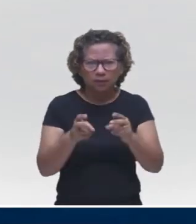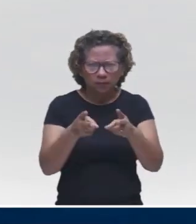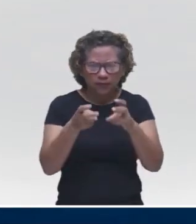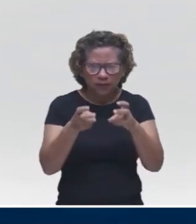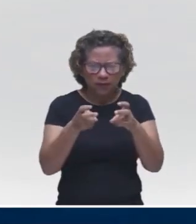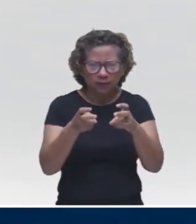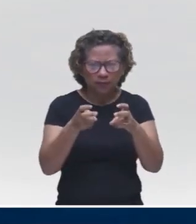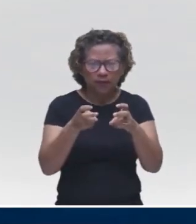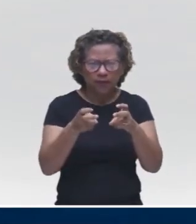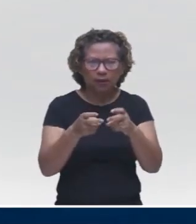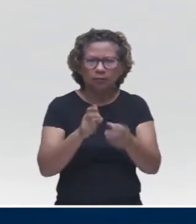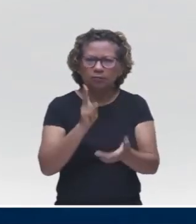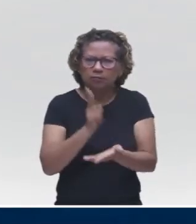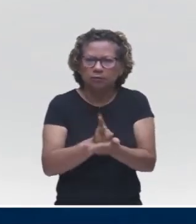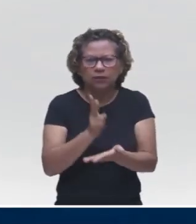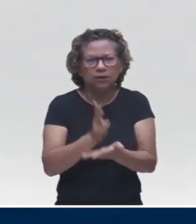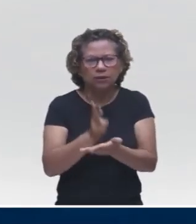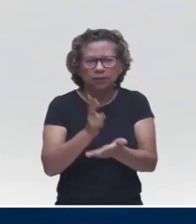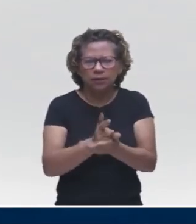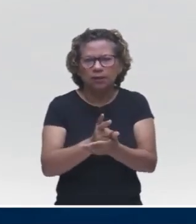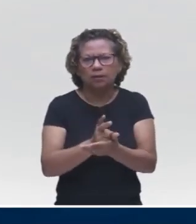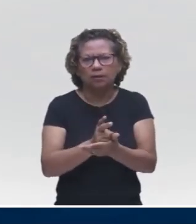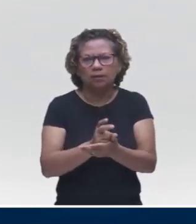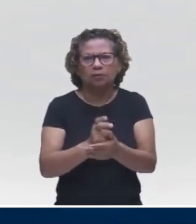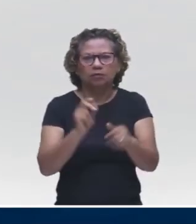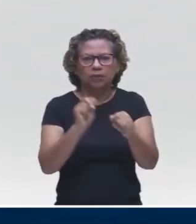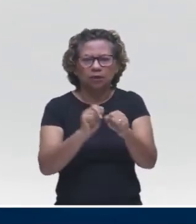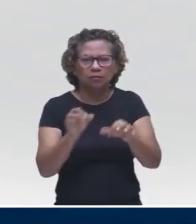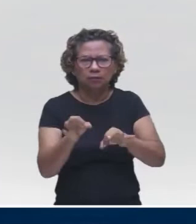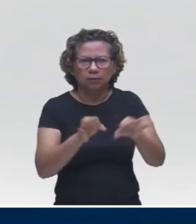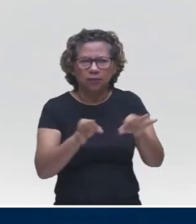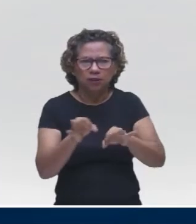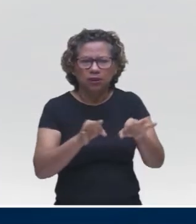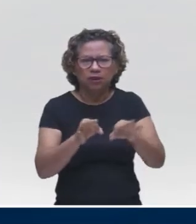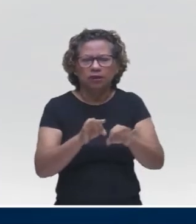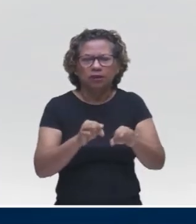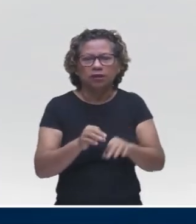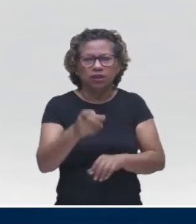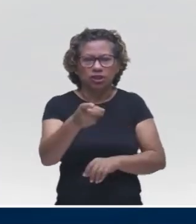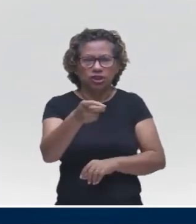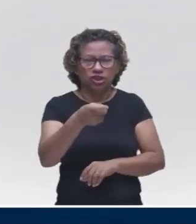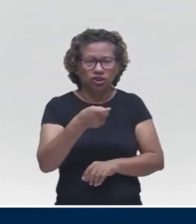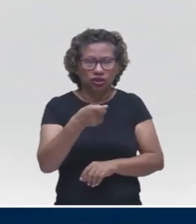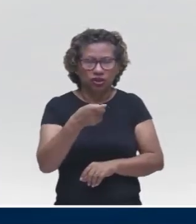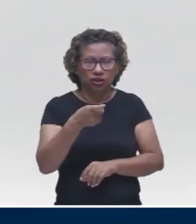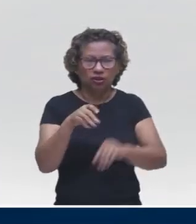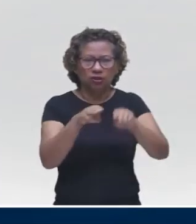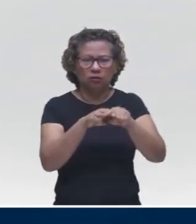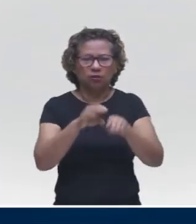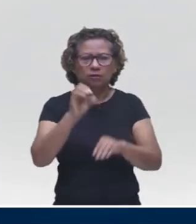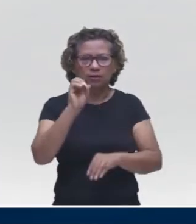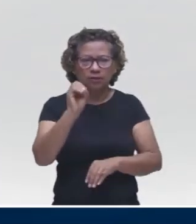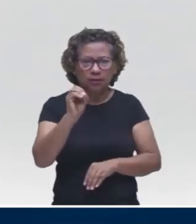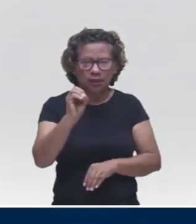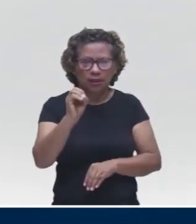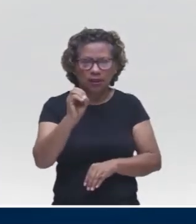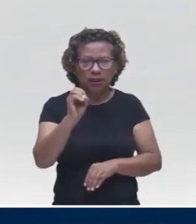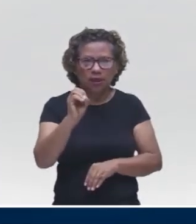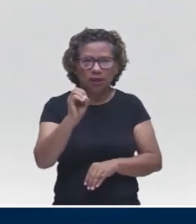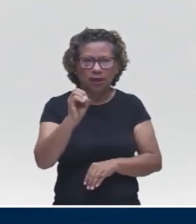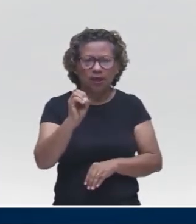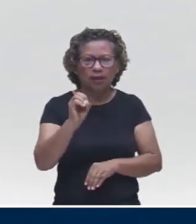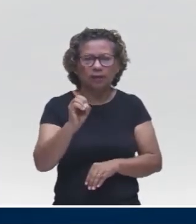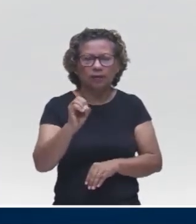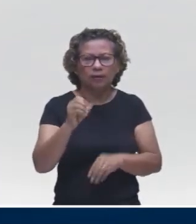vez que eu calculo x igual a 0, eu estou determinando o coeficiente linear. Ou seja, esse